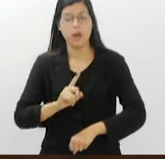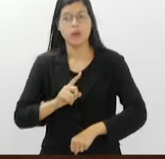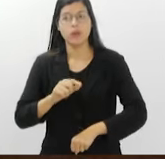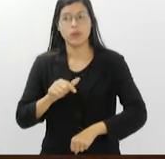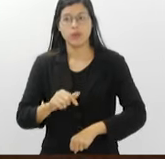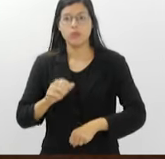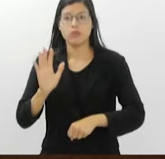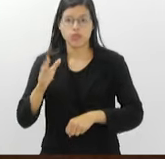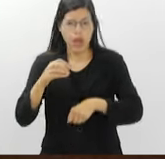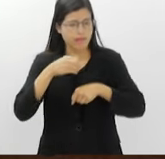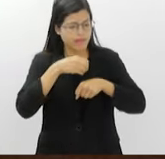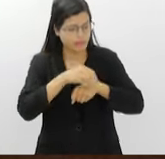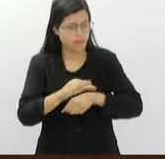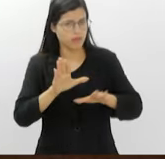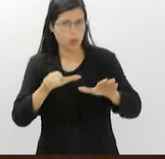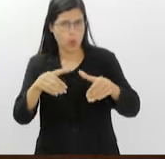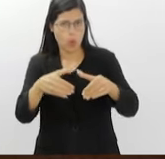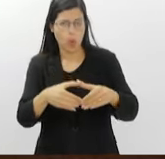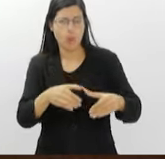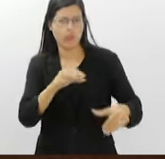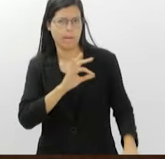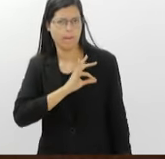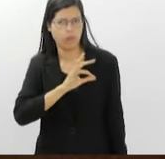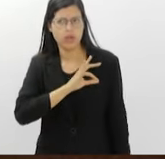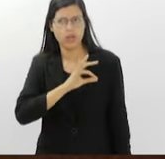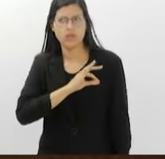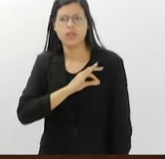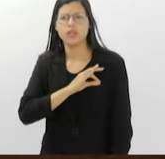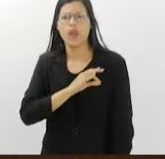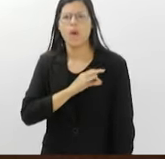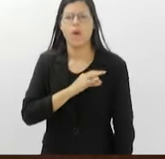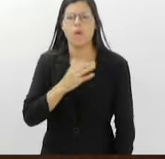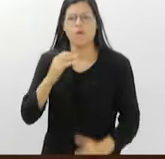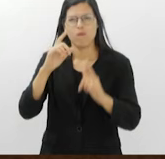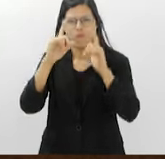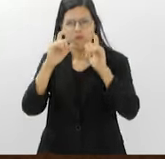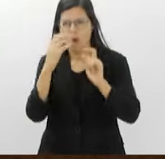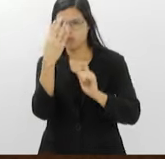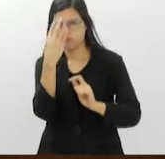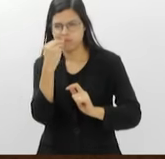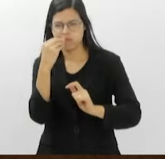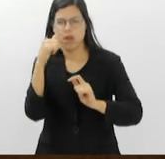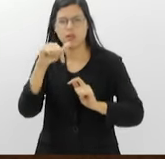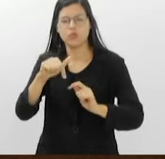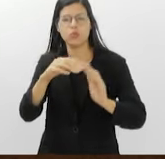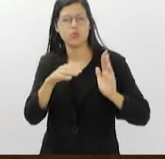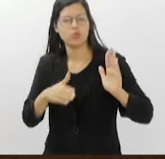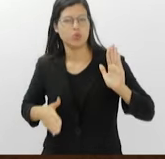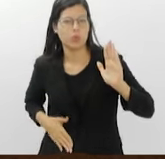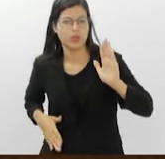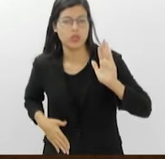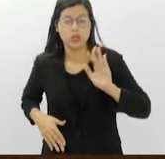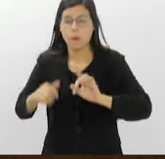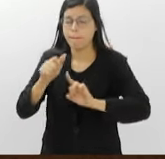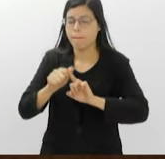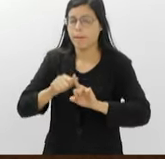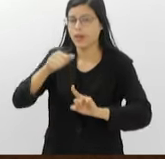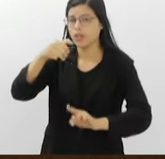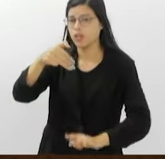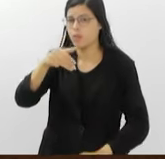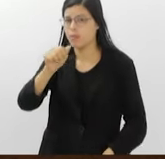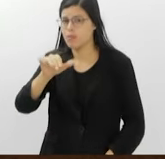ao batalhão, esses marginais, foto dos marginais, desde maio desse ano. E no dia de